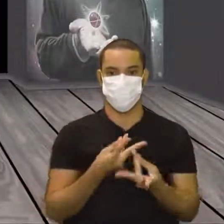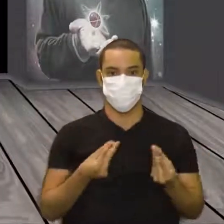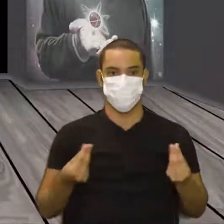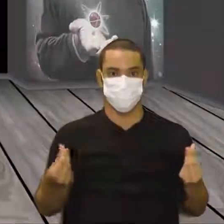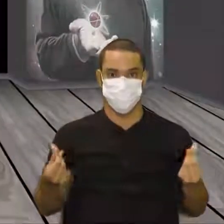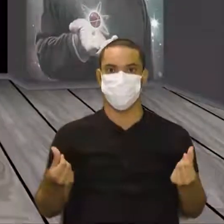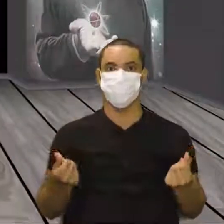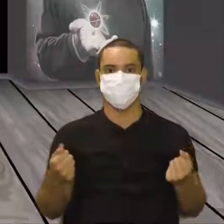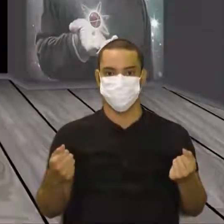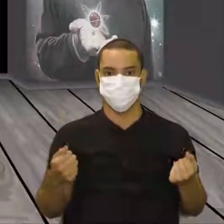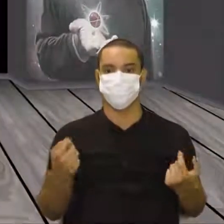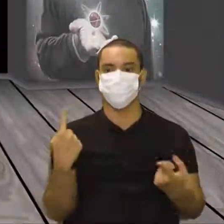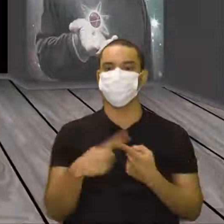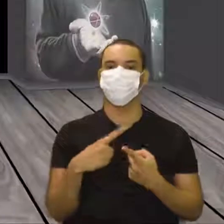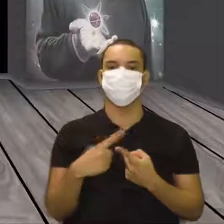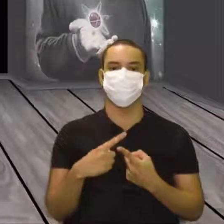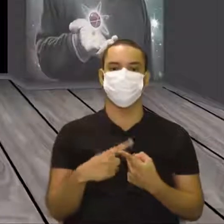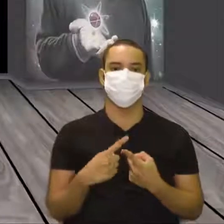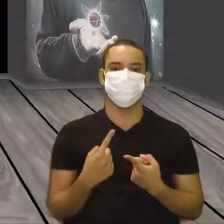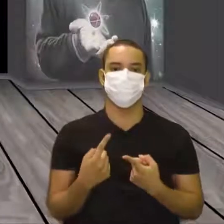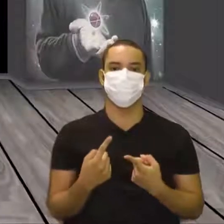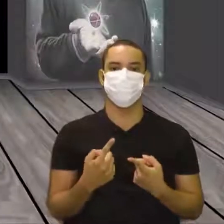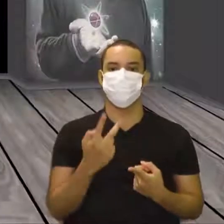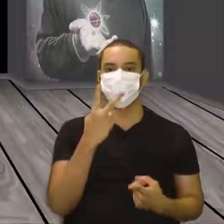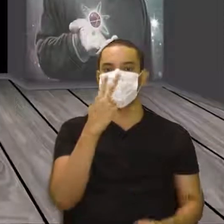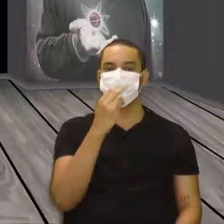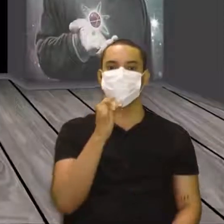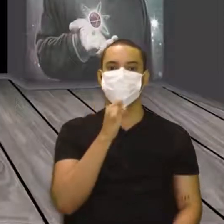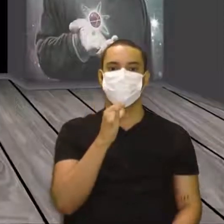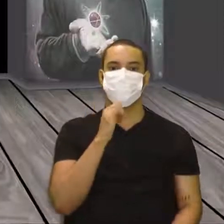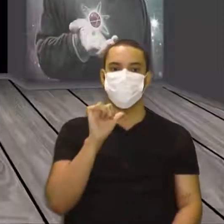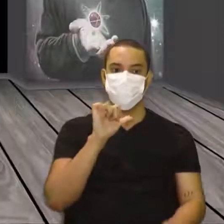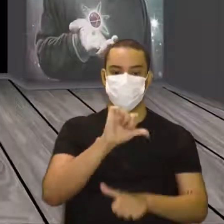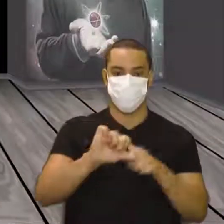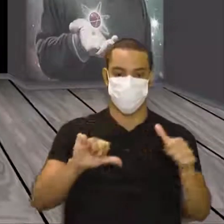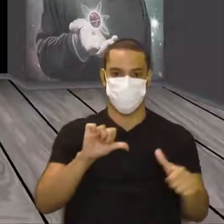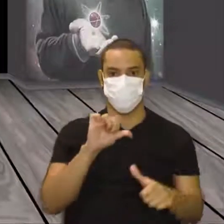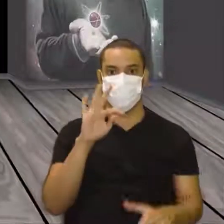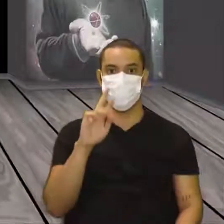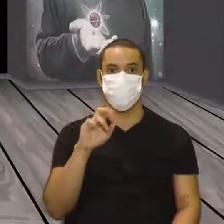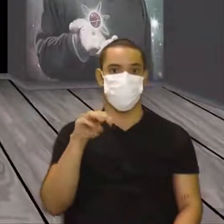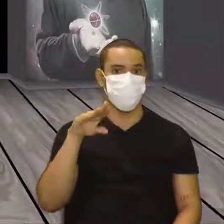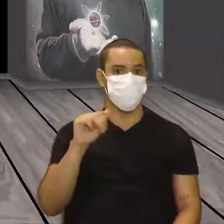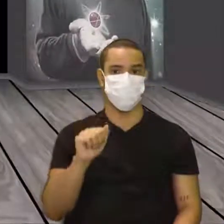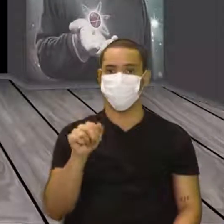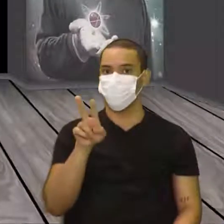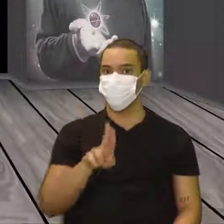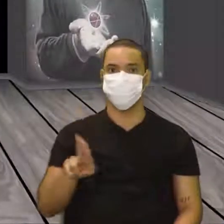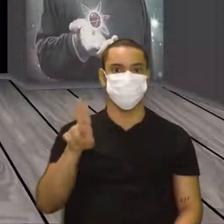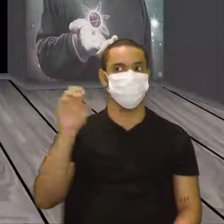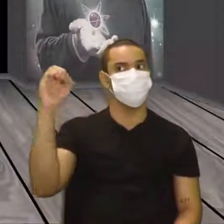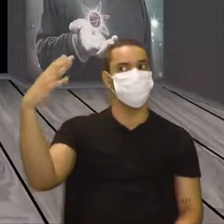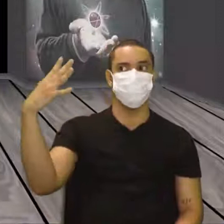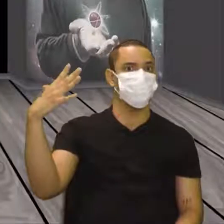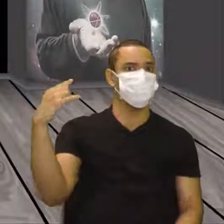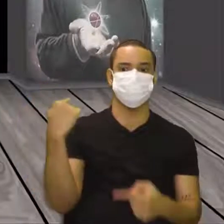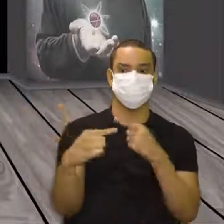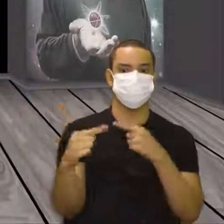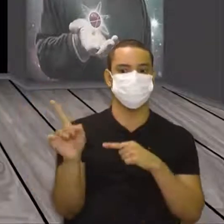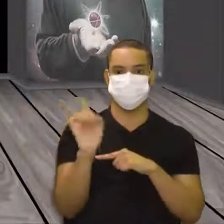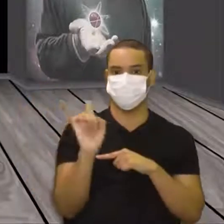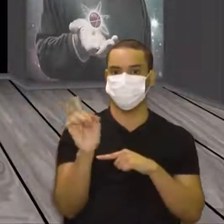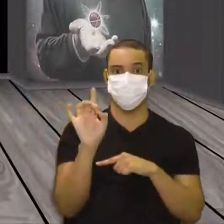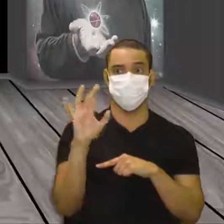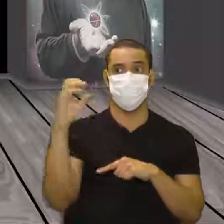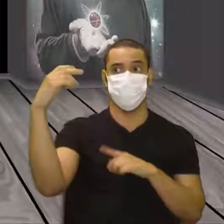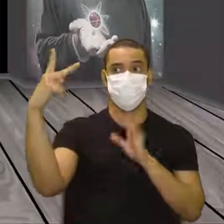certo? Ela é dissipada, ou seja, vira energia térmica e a gente não utiliza para iluminar, certo? Só a energia